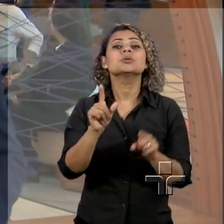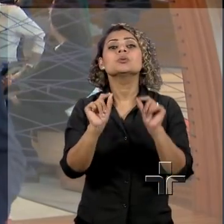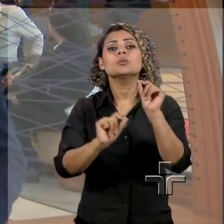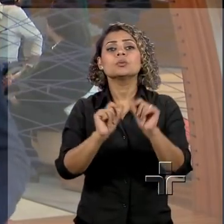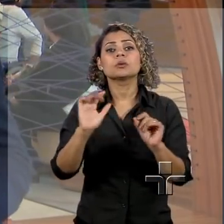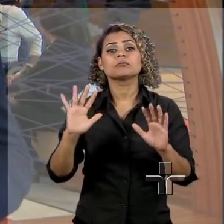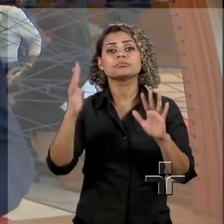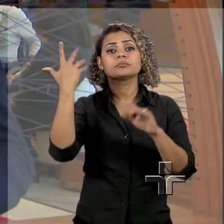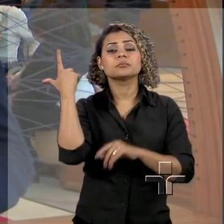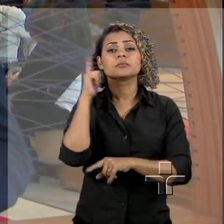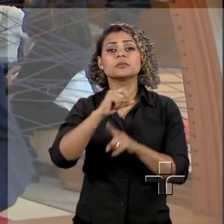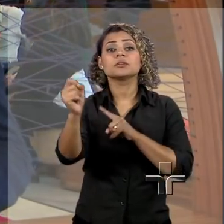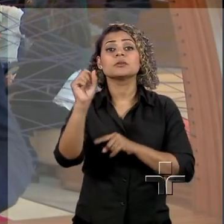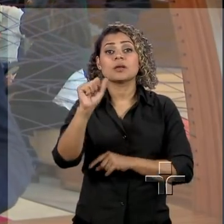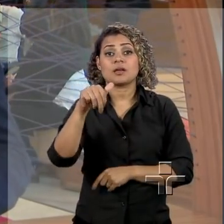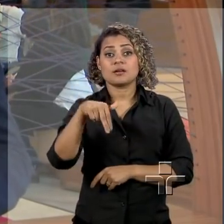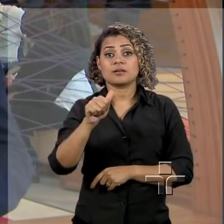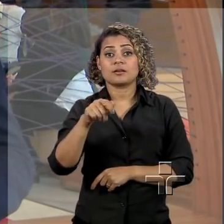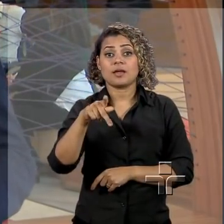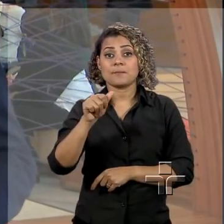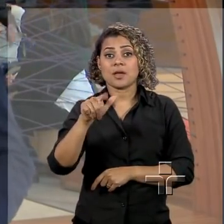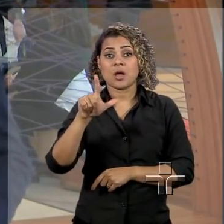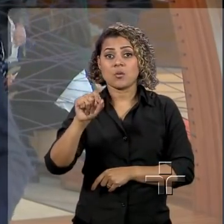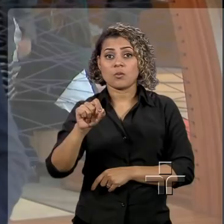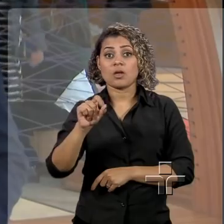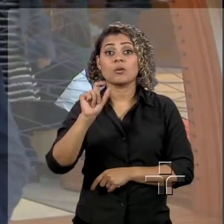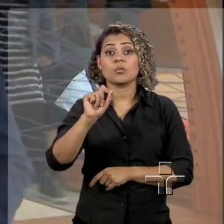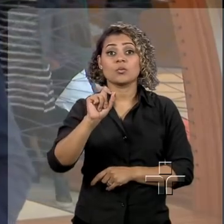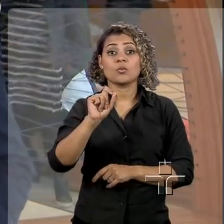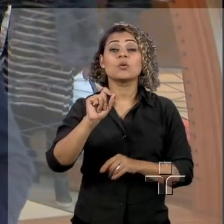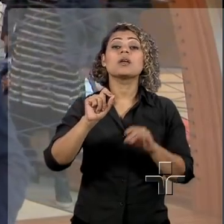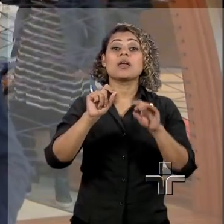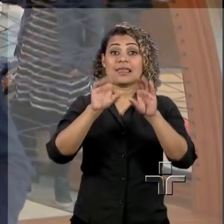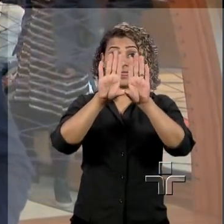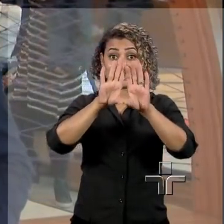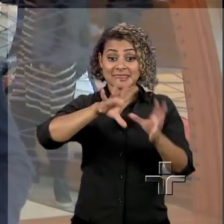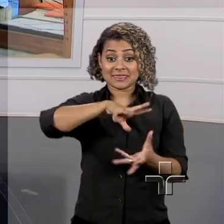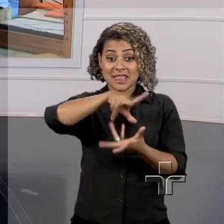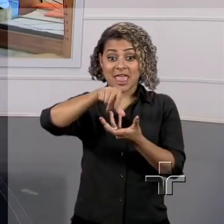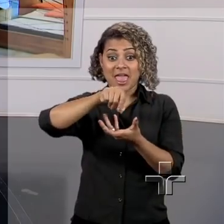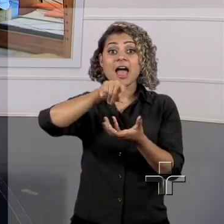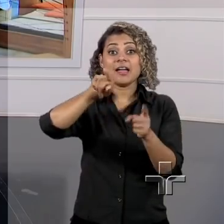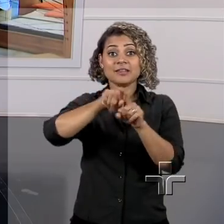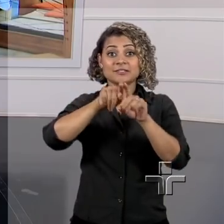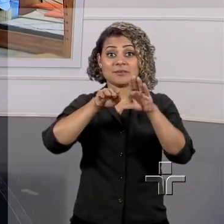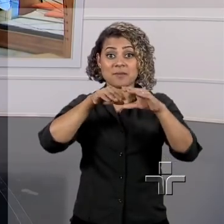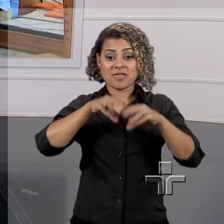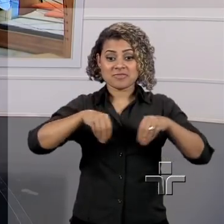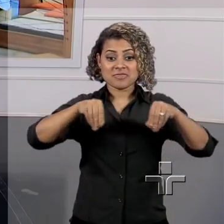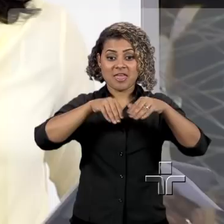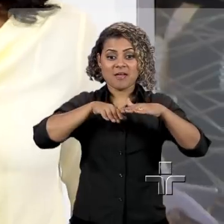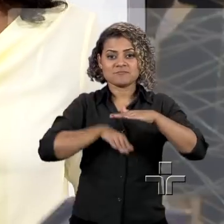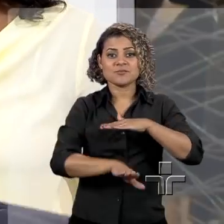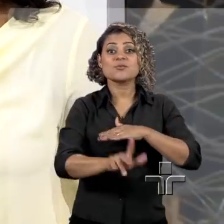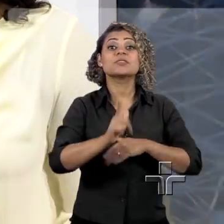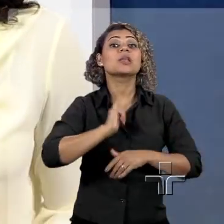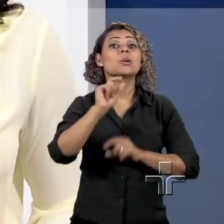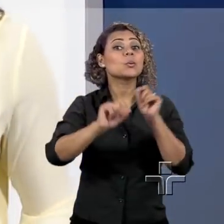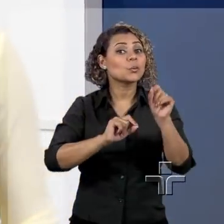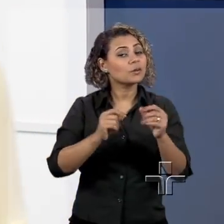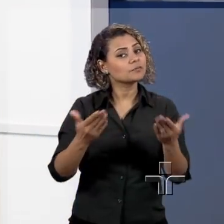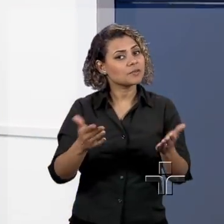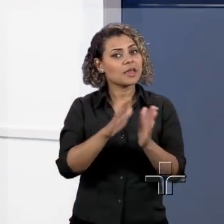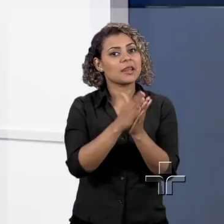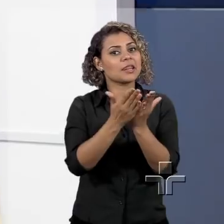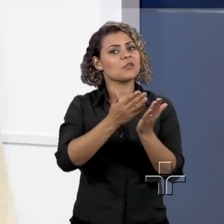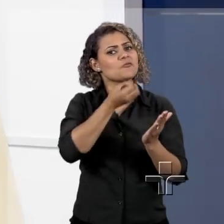foi Ana Paula Maia, com o livro Assim na Terra como Embaixo da Terra. Joyce? Obrigada, Colassino. Falar de livro é sempre muito bom,